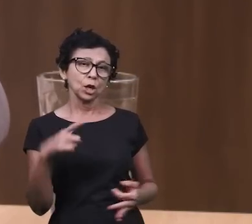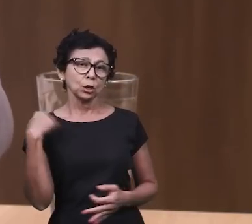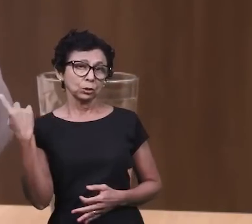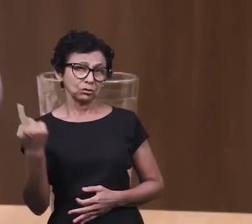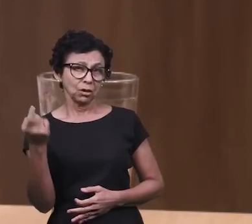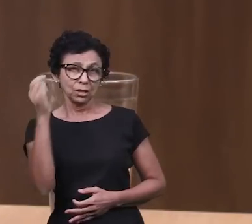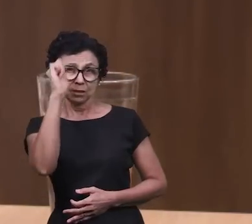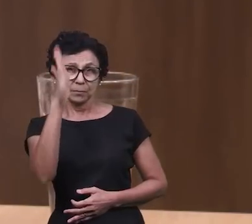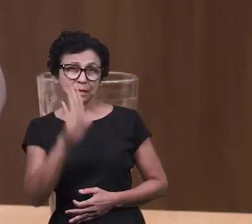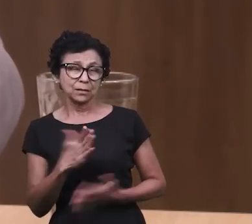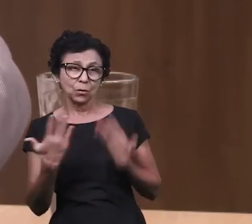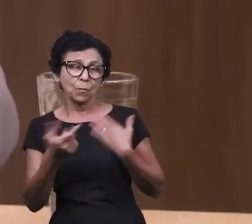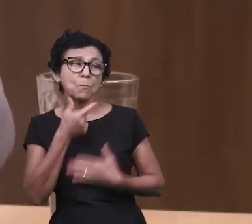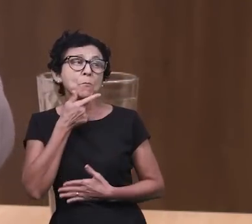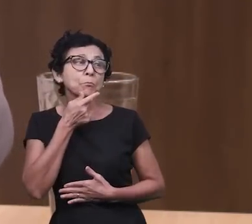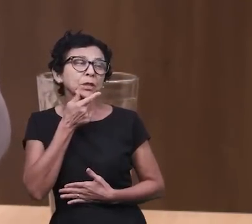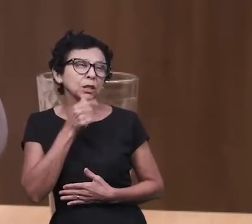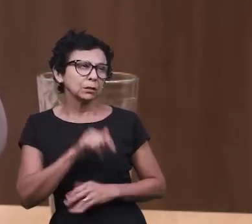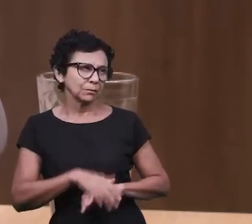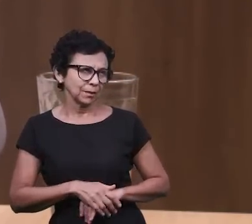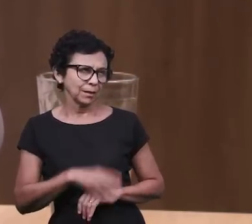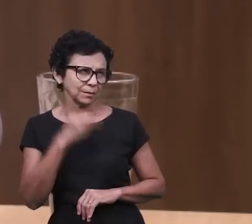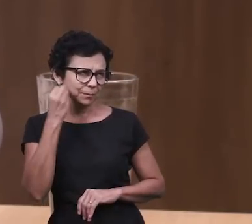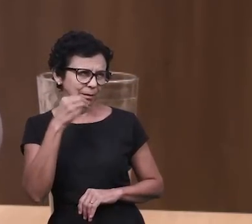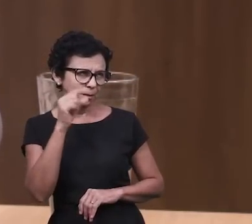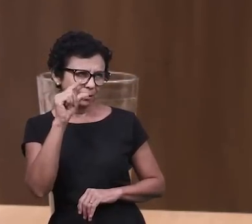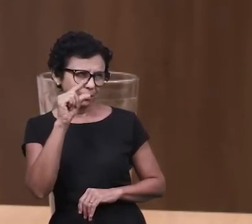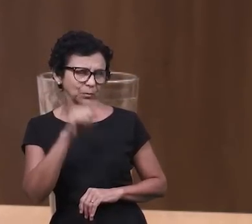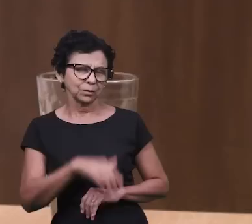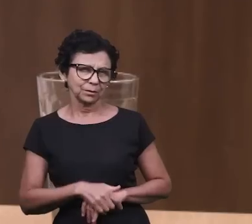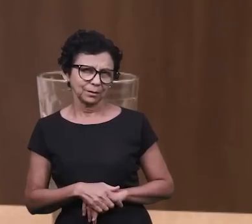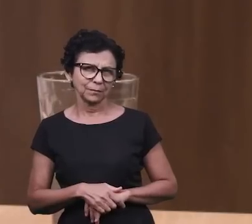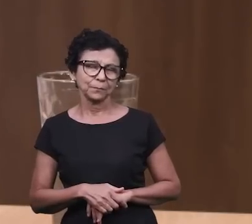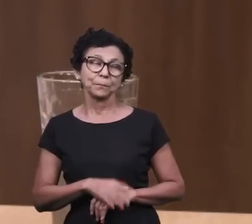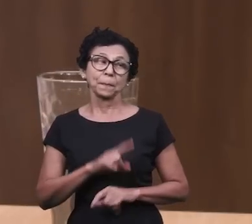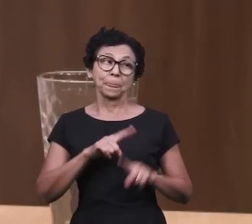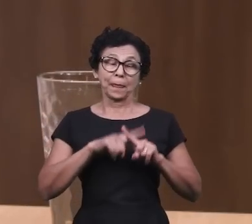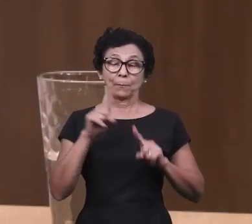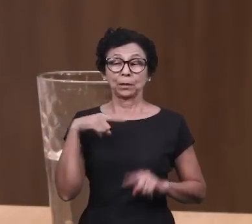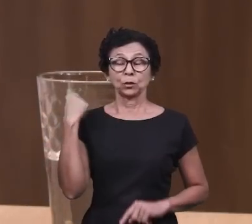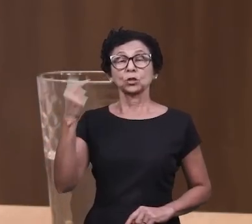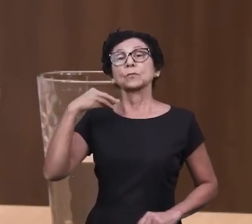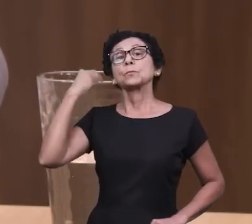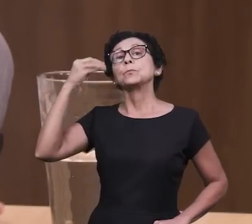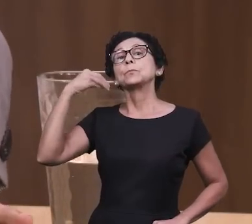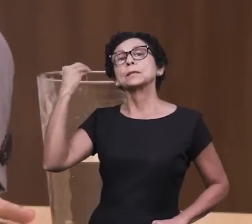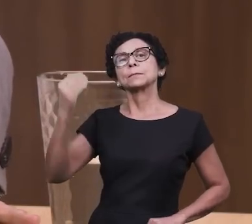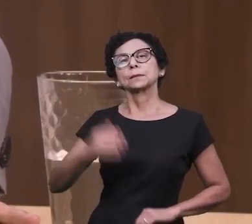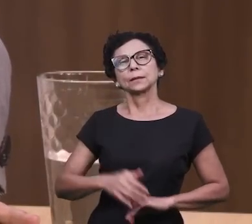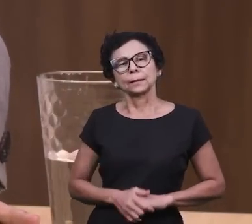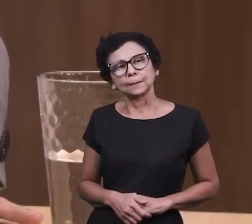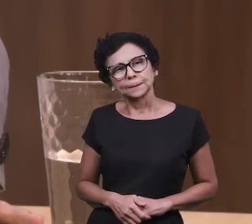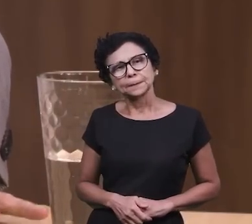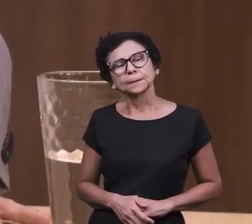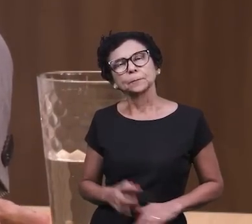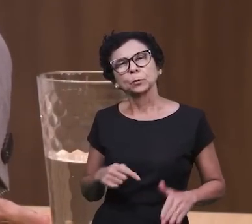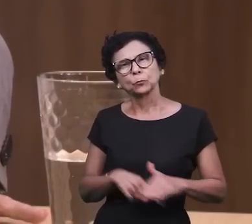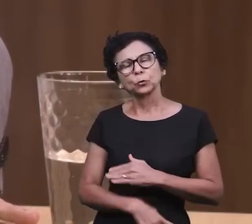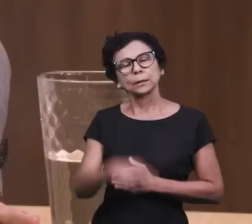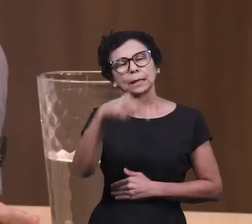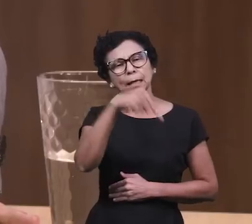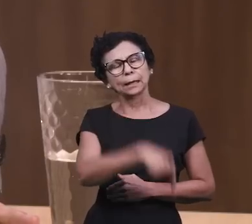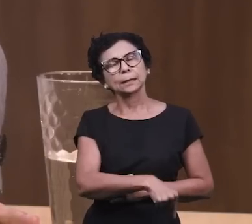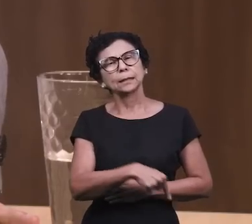um menino nessa história toda, mas só que nós tivemos uma experiência. Enquanto hoje o evangelho aqui